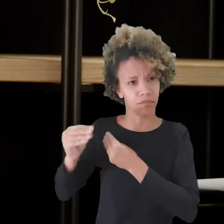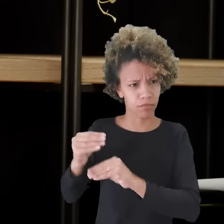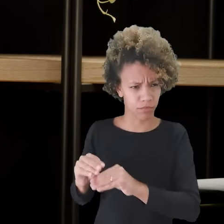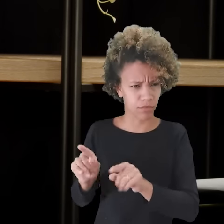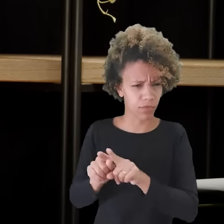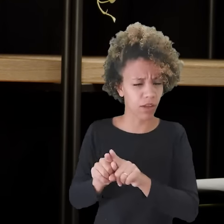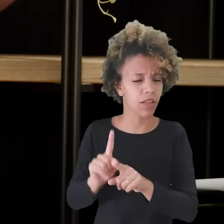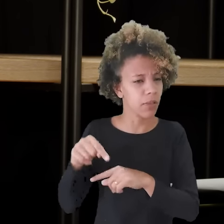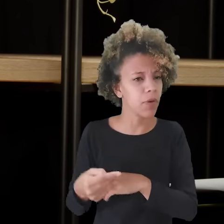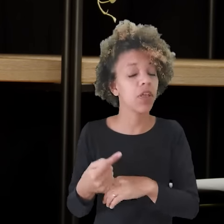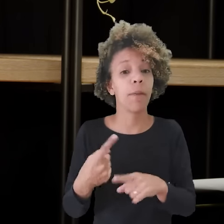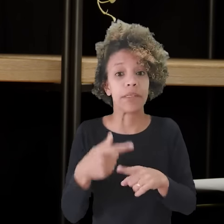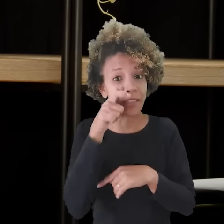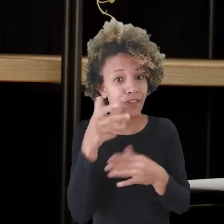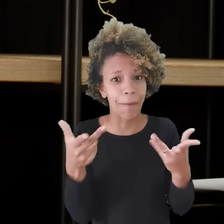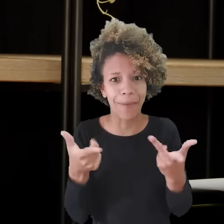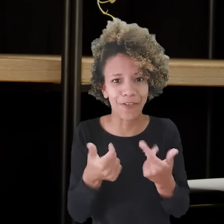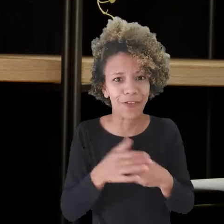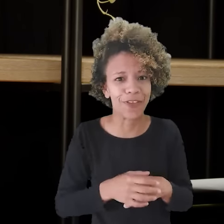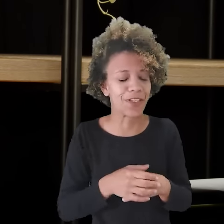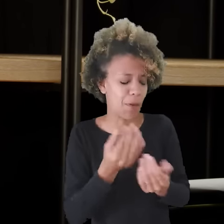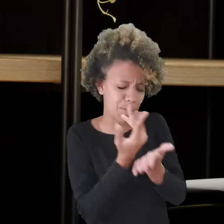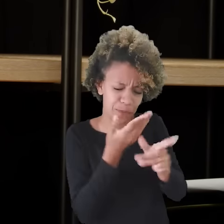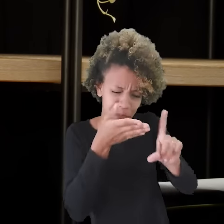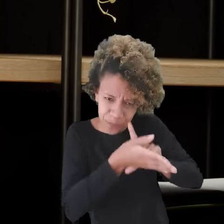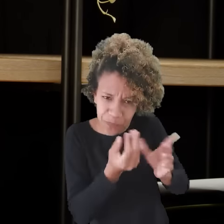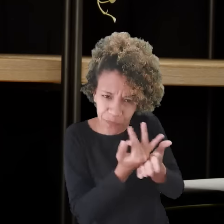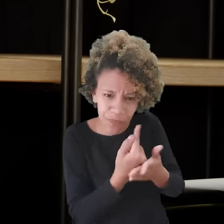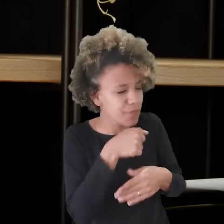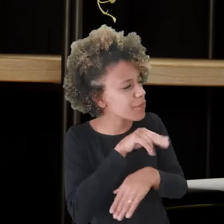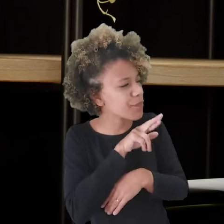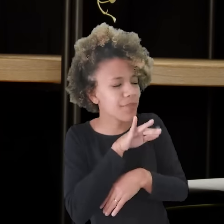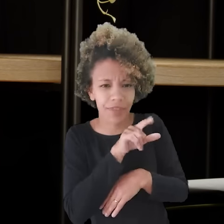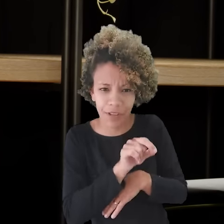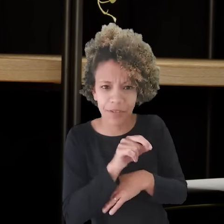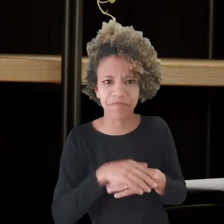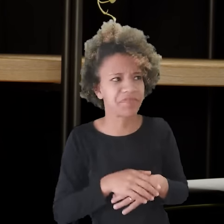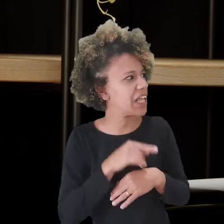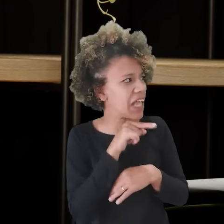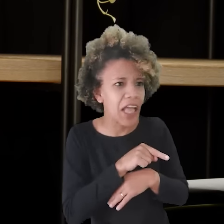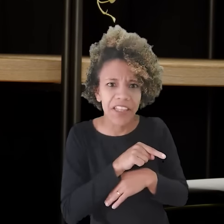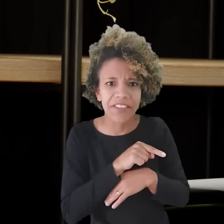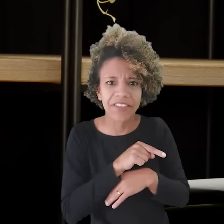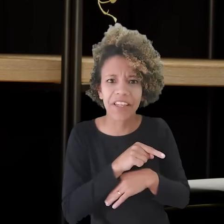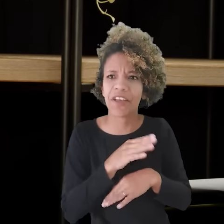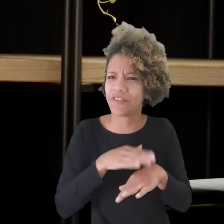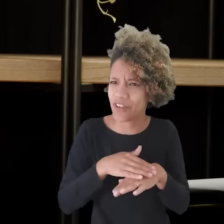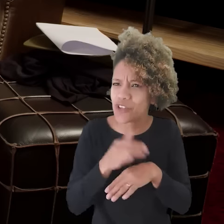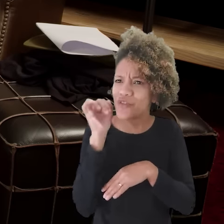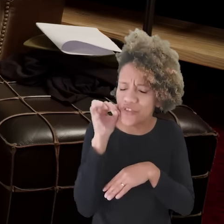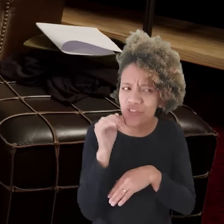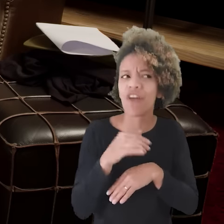na descrição do vídeo isso daqui para você assistir isso que é maravilhoso eu entro no time do Rodrigo e não é que o Rodrigo ele